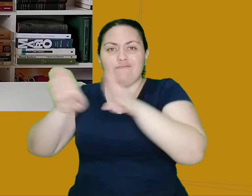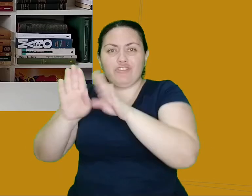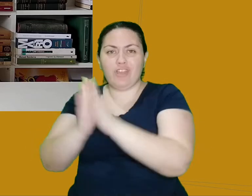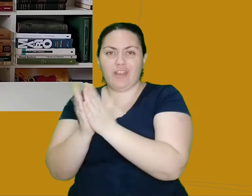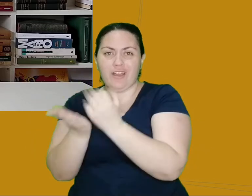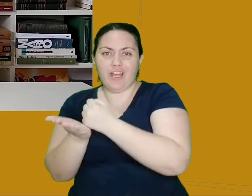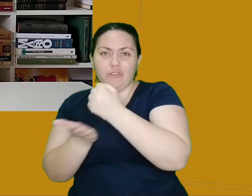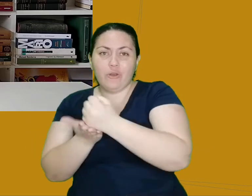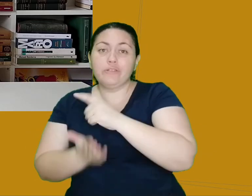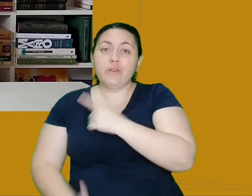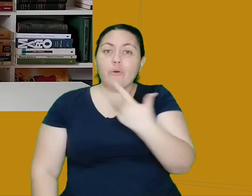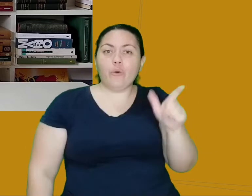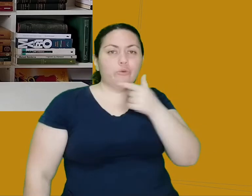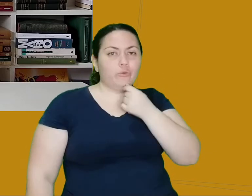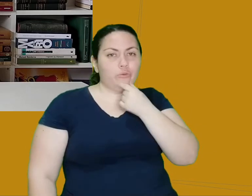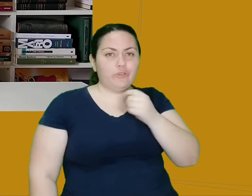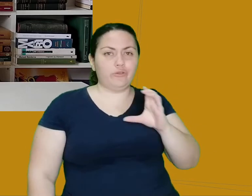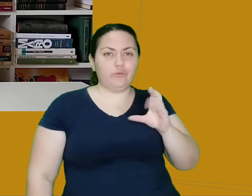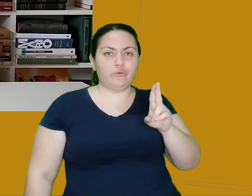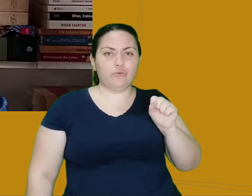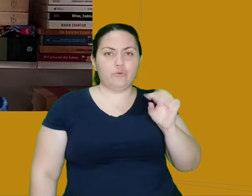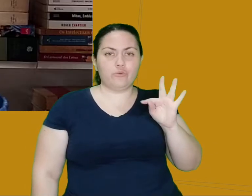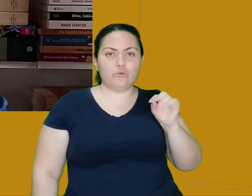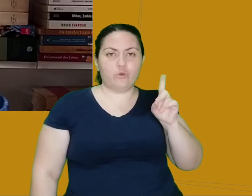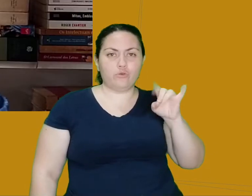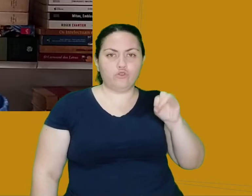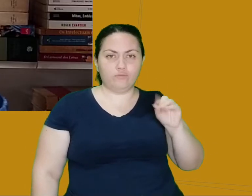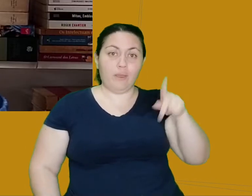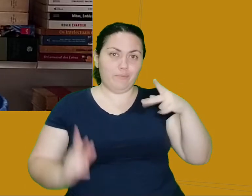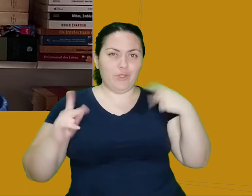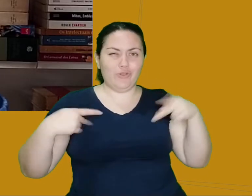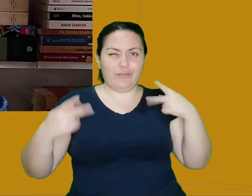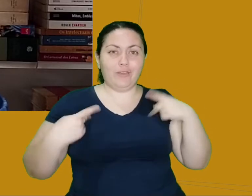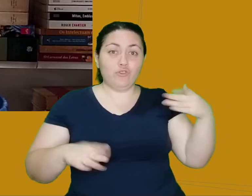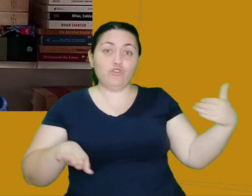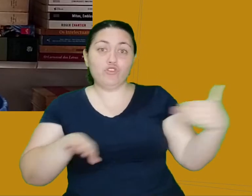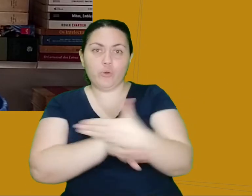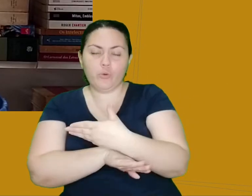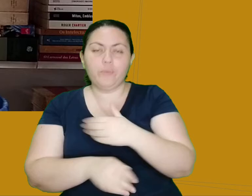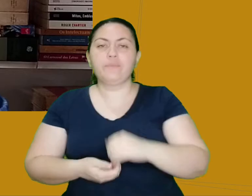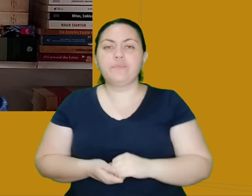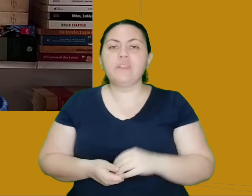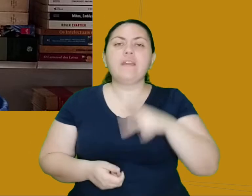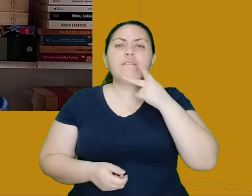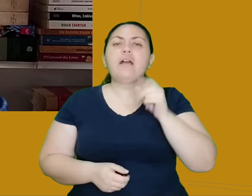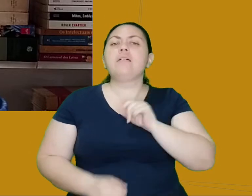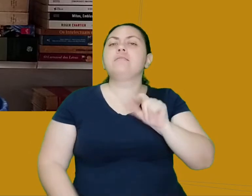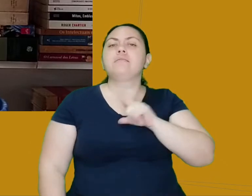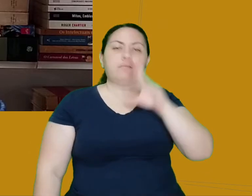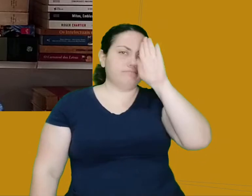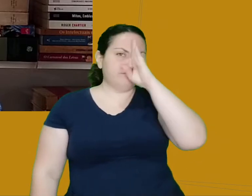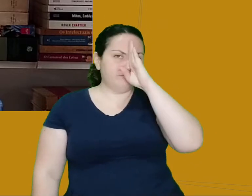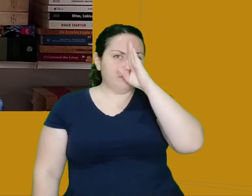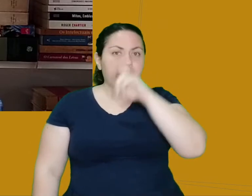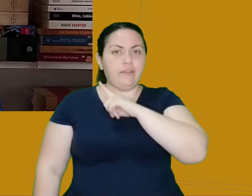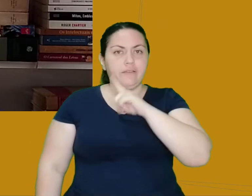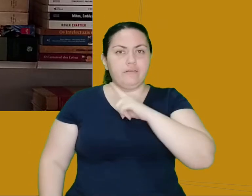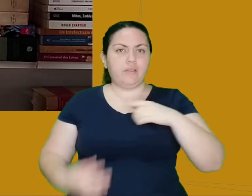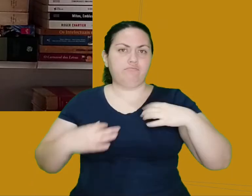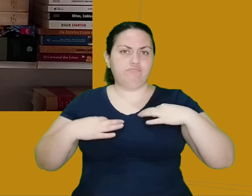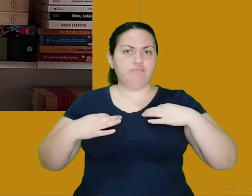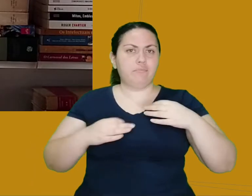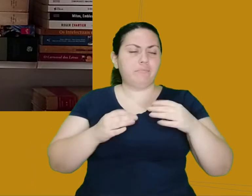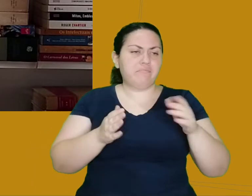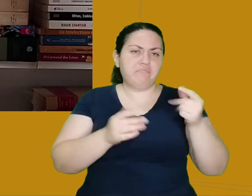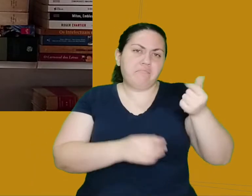visita de Custódio, o outro personagem do conto. Segundo o narrador, Custódio tinha um ar duplo. Vestia roupa barata, mas andava